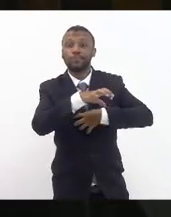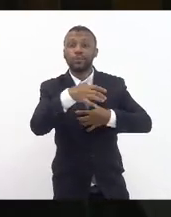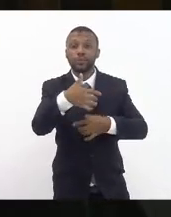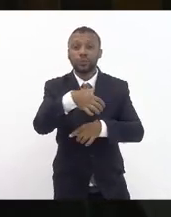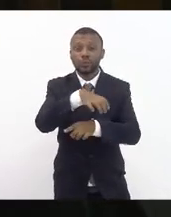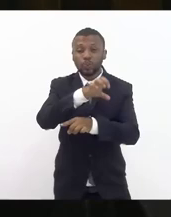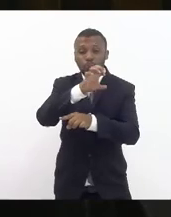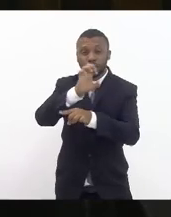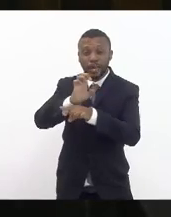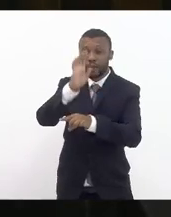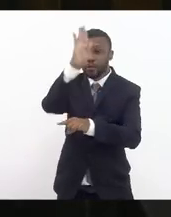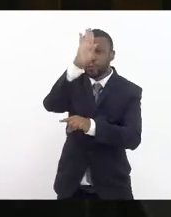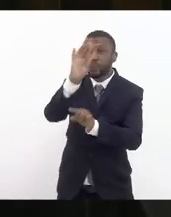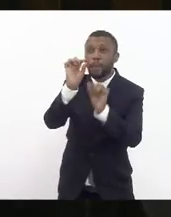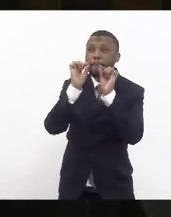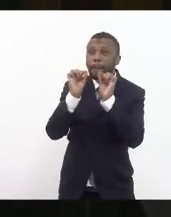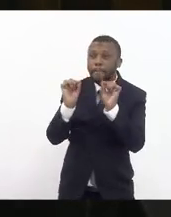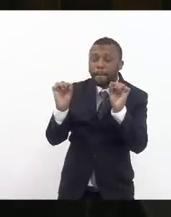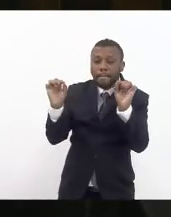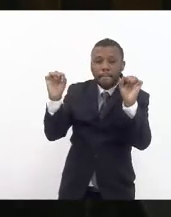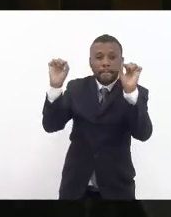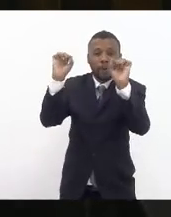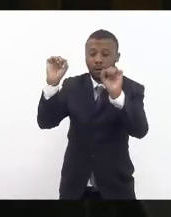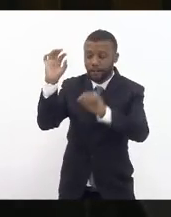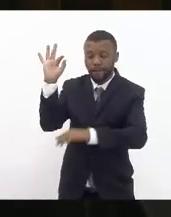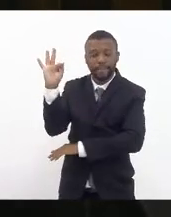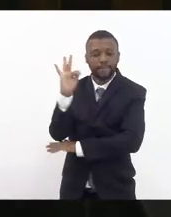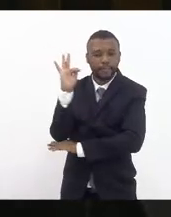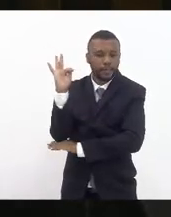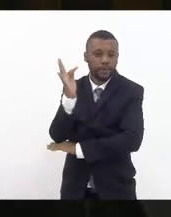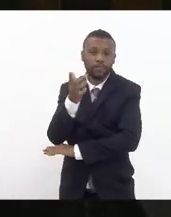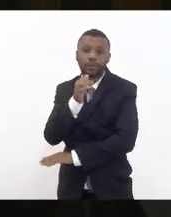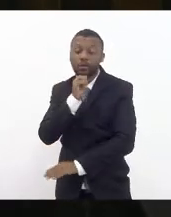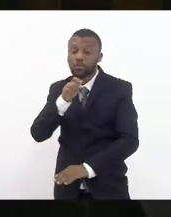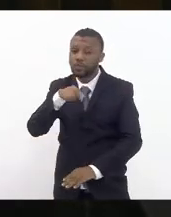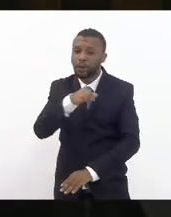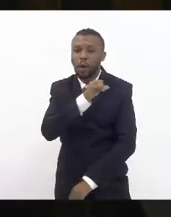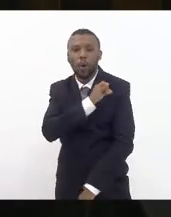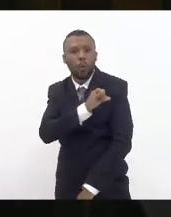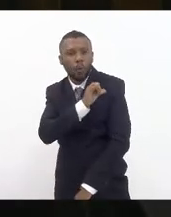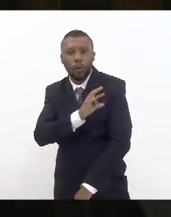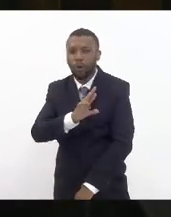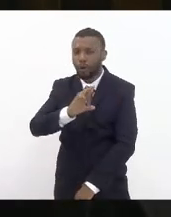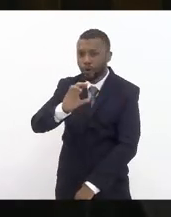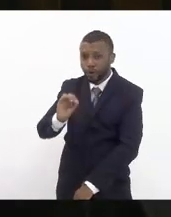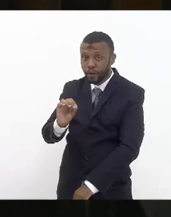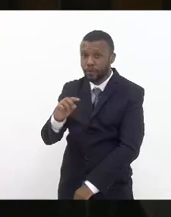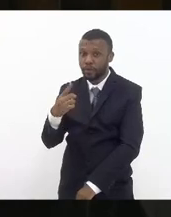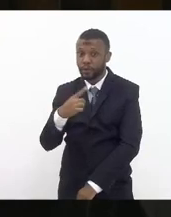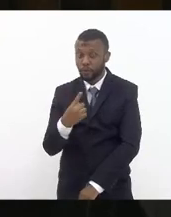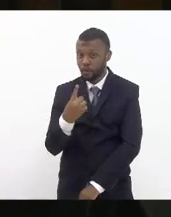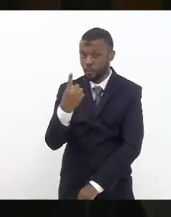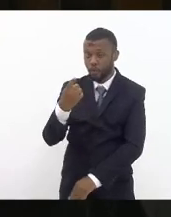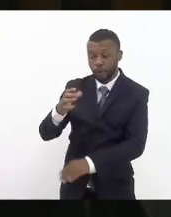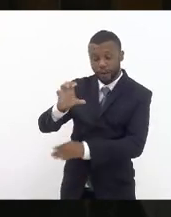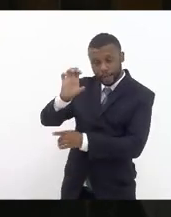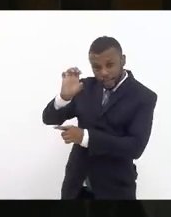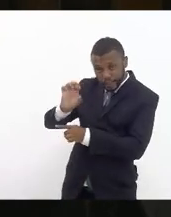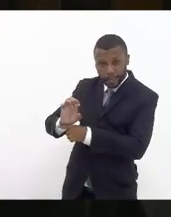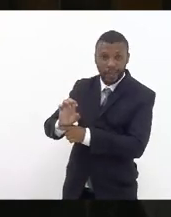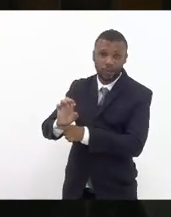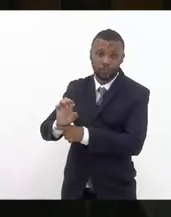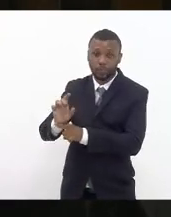federativa. O Estado do Rio de Janeiro é formado de um estado e